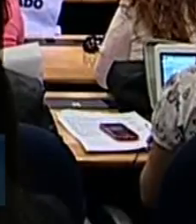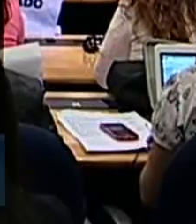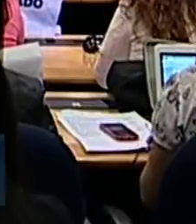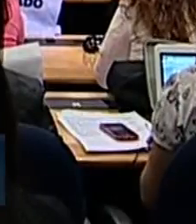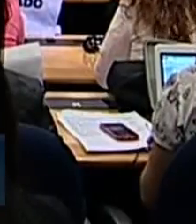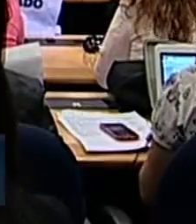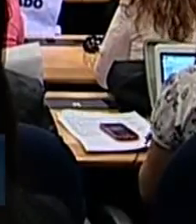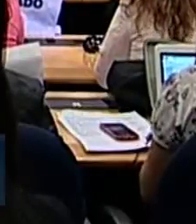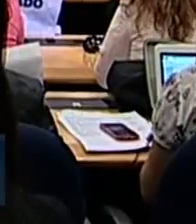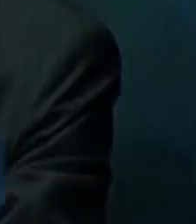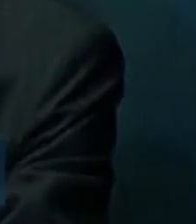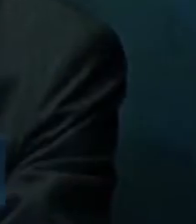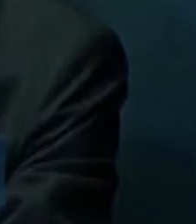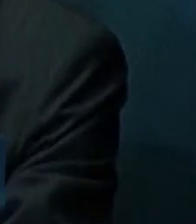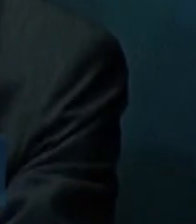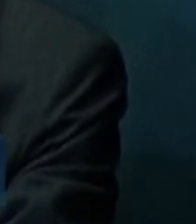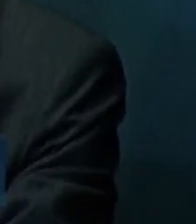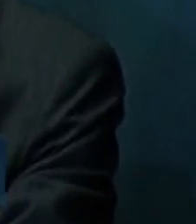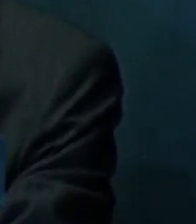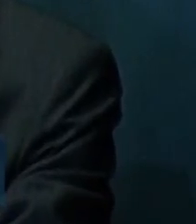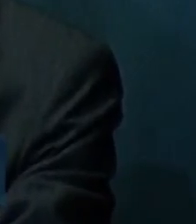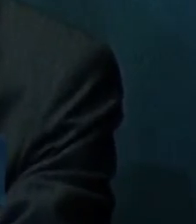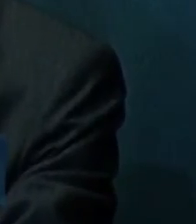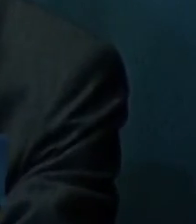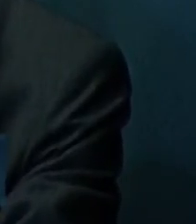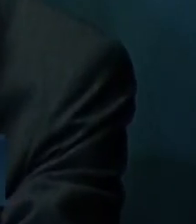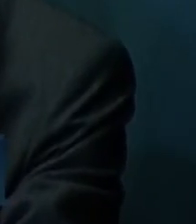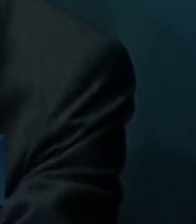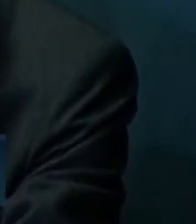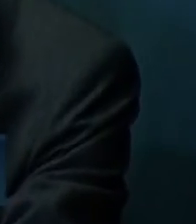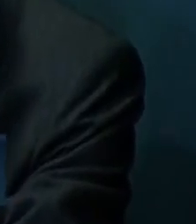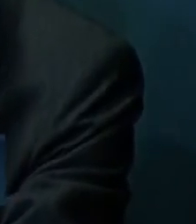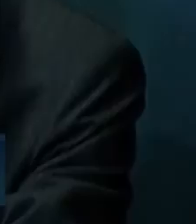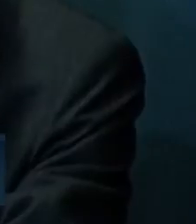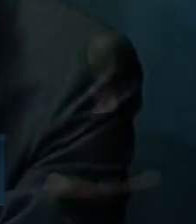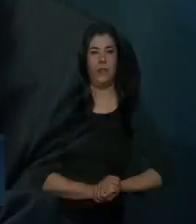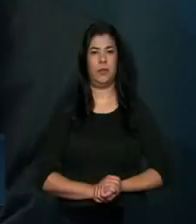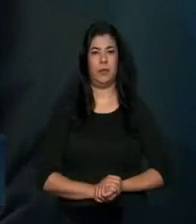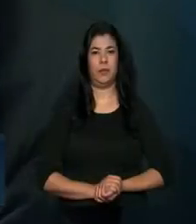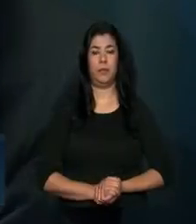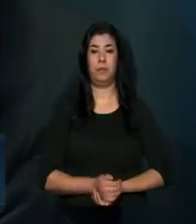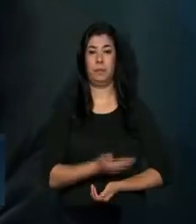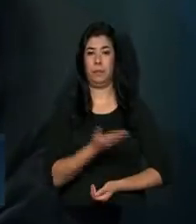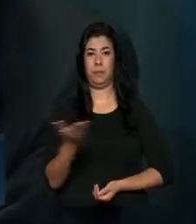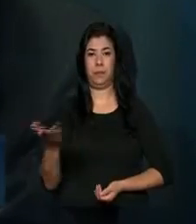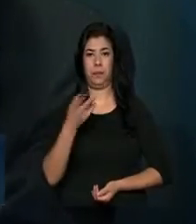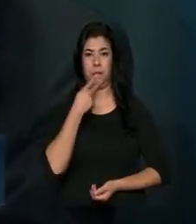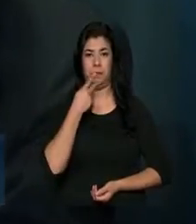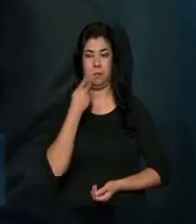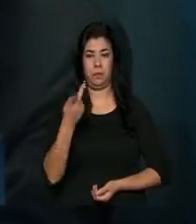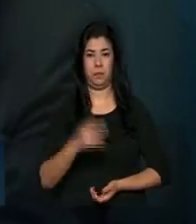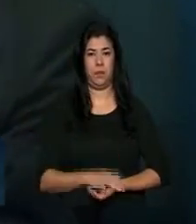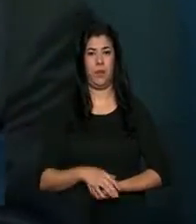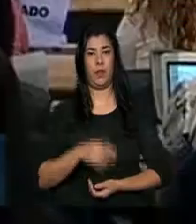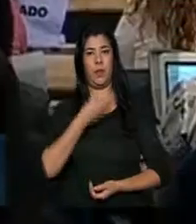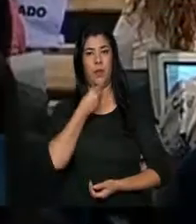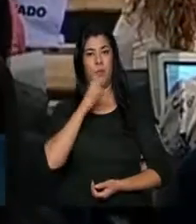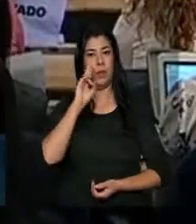Ouviremos agora o senhor representante da Organização Pan-Americana da Saúde no Brasil, o substituto, Luiz Codina.